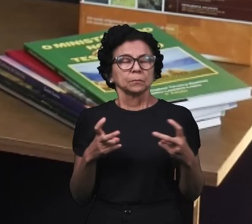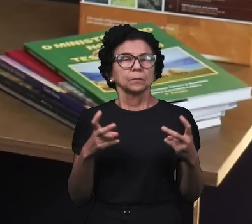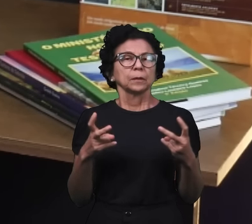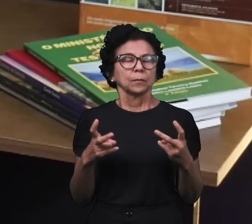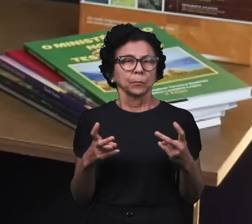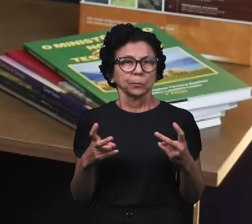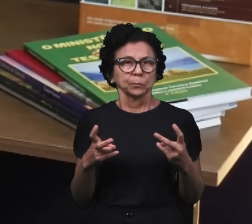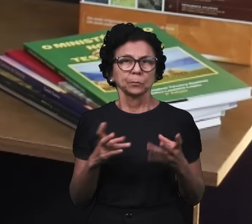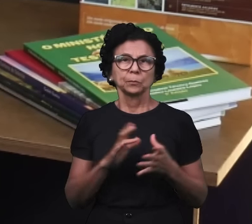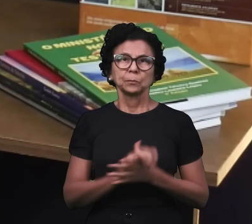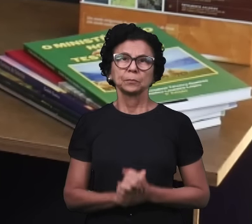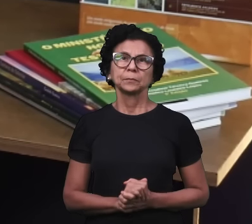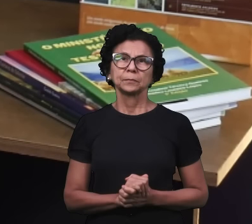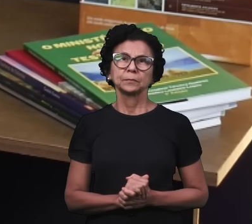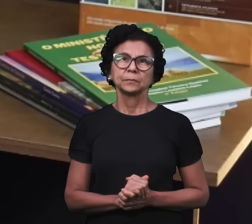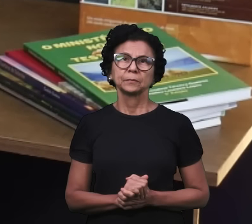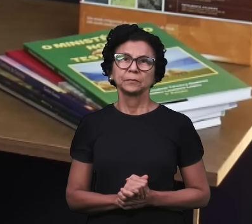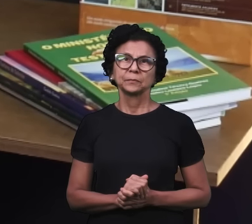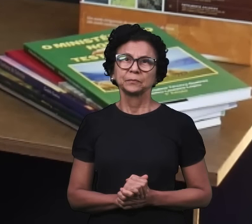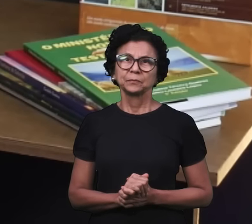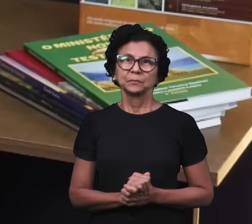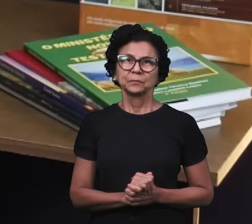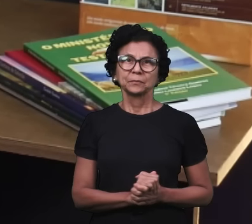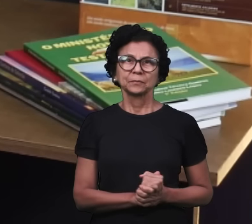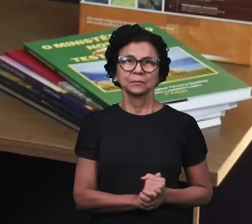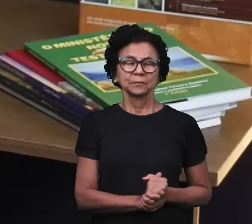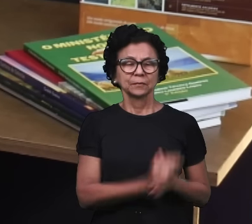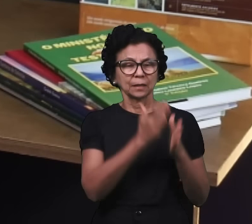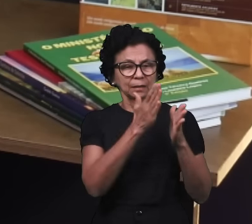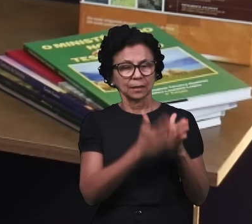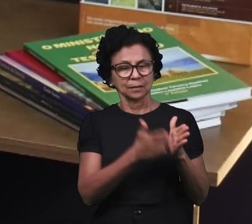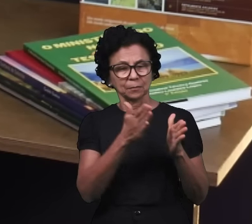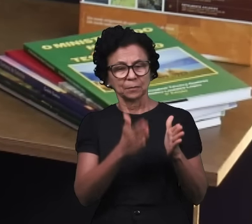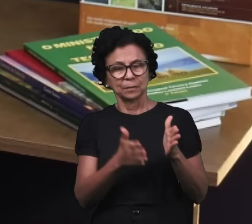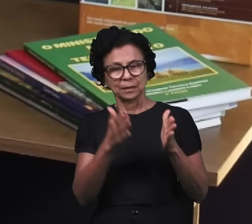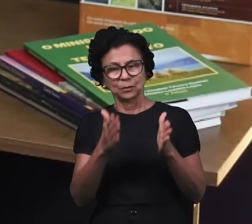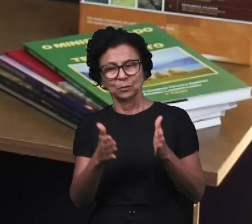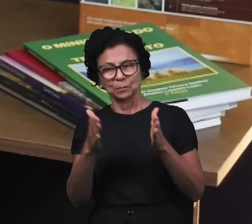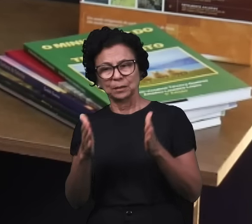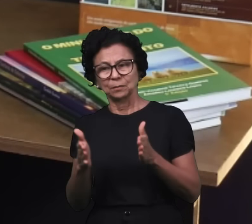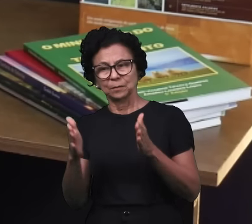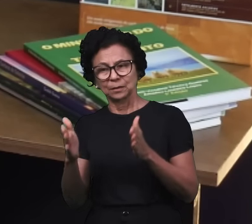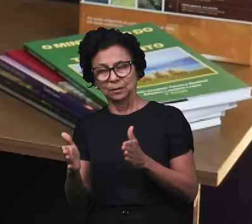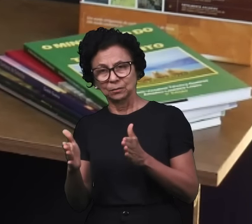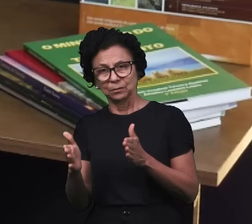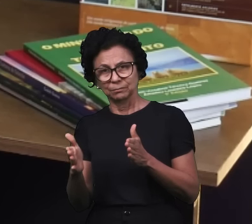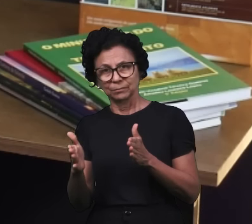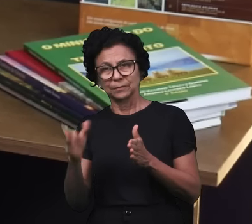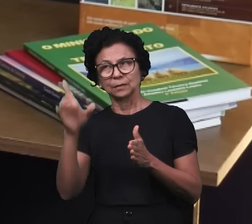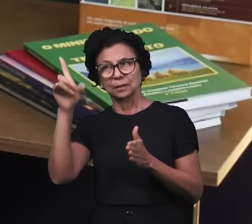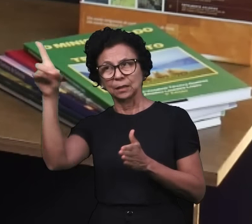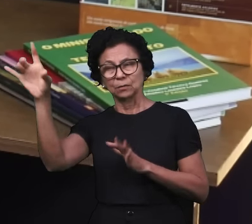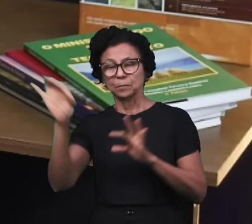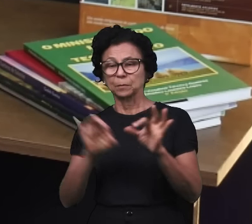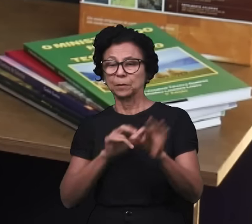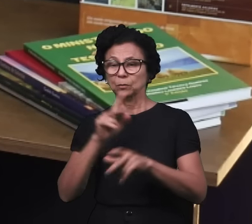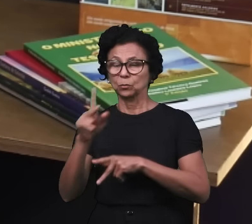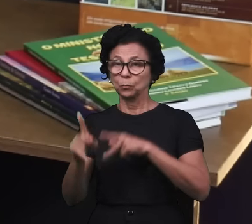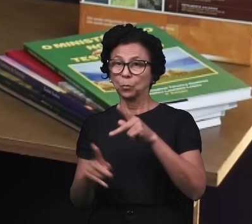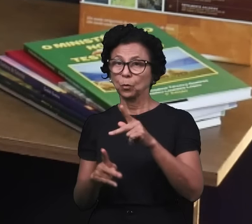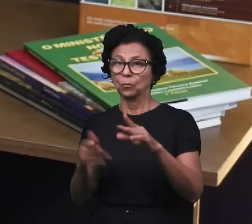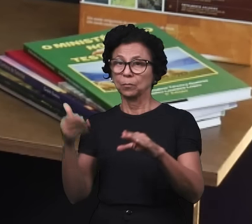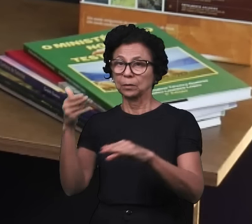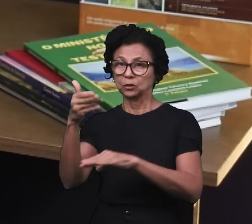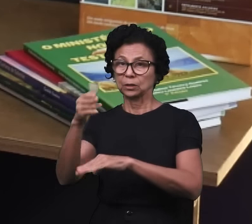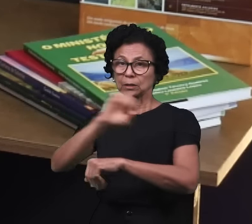cada etapa dessa, Deus preparando o povo para chegar até o Monte Sinai. E a nossa vida na